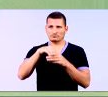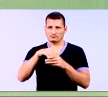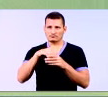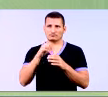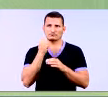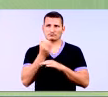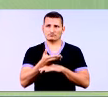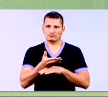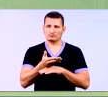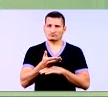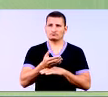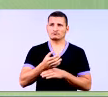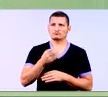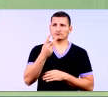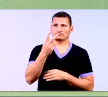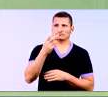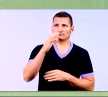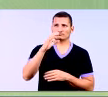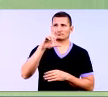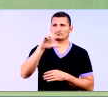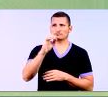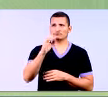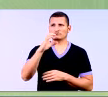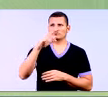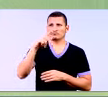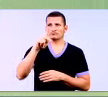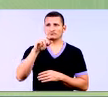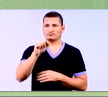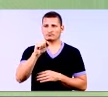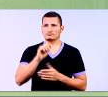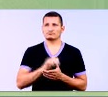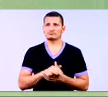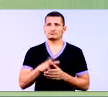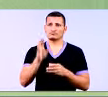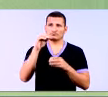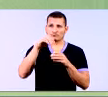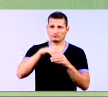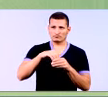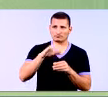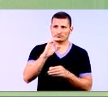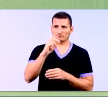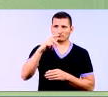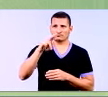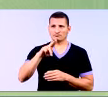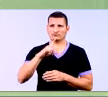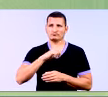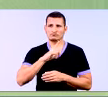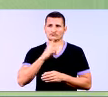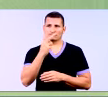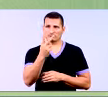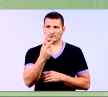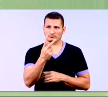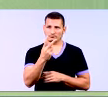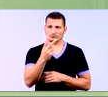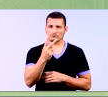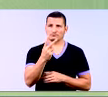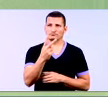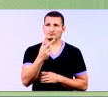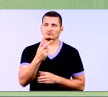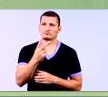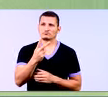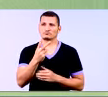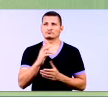clock externo do processador. Como assim, Fábio? Dentro do processador eu tenho 2 clocks exatamente.